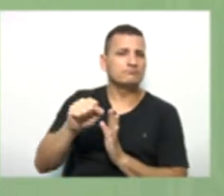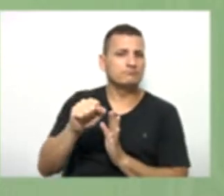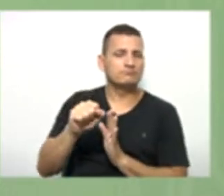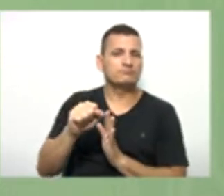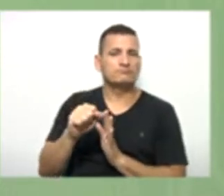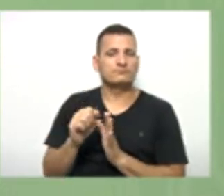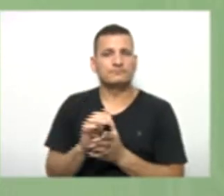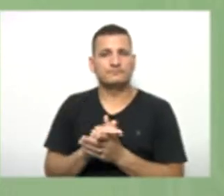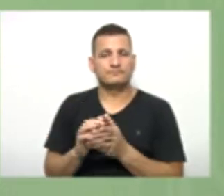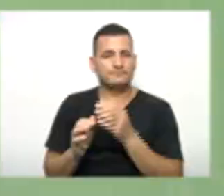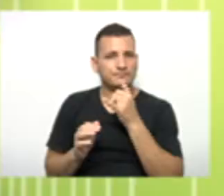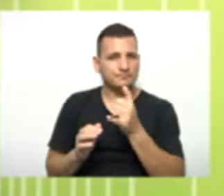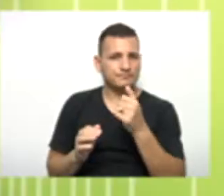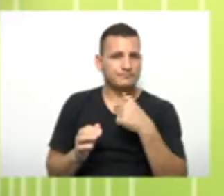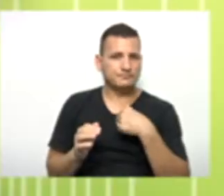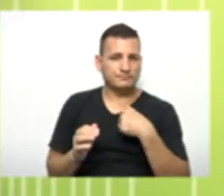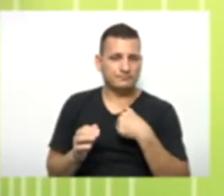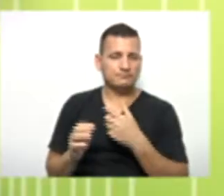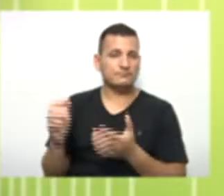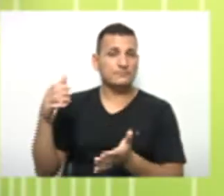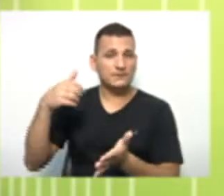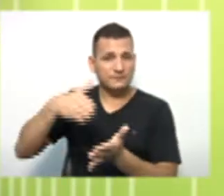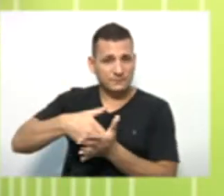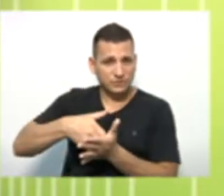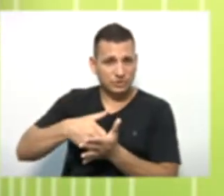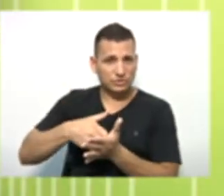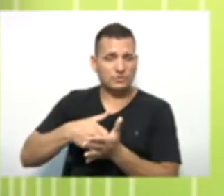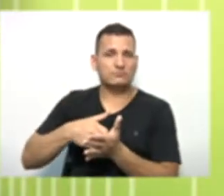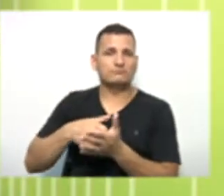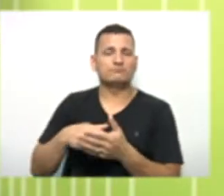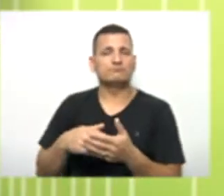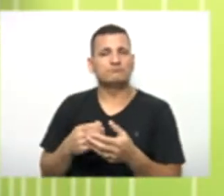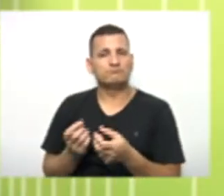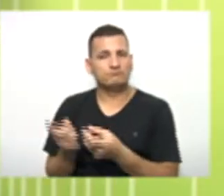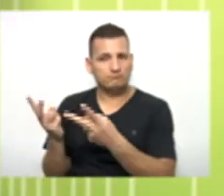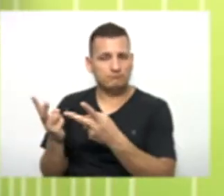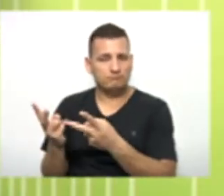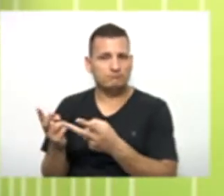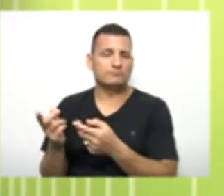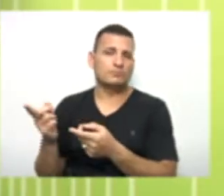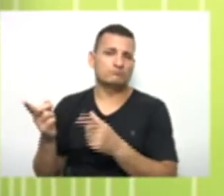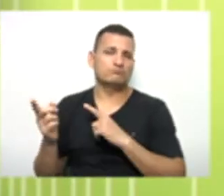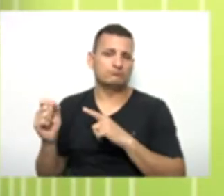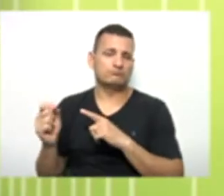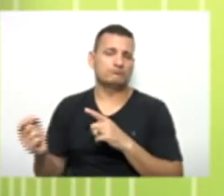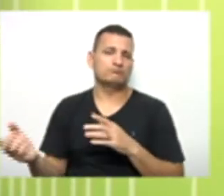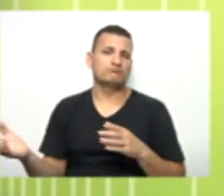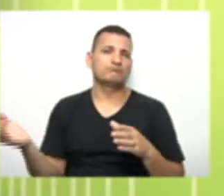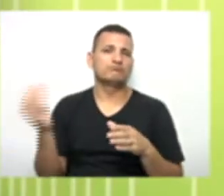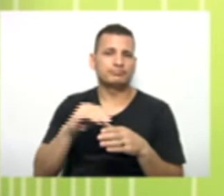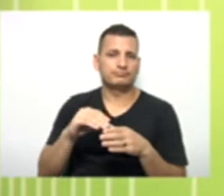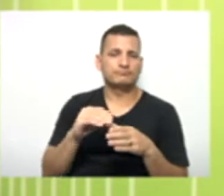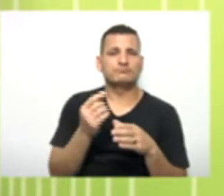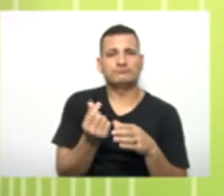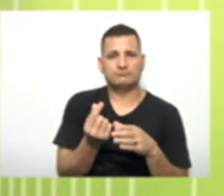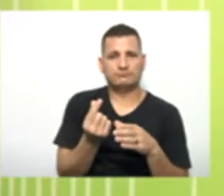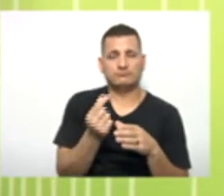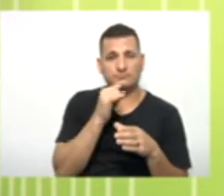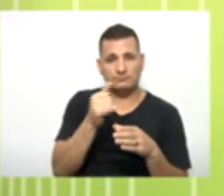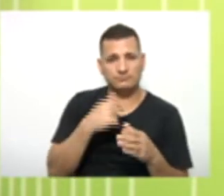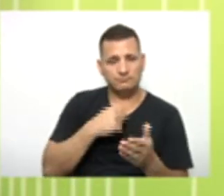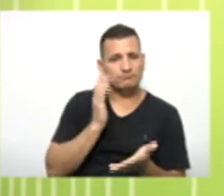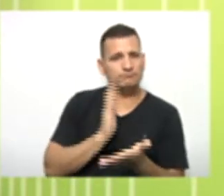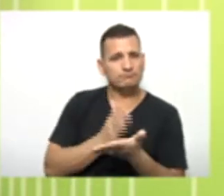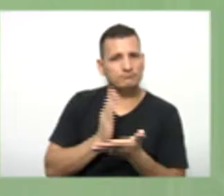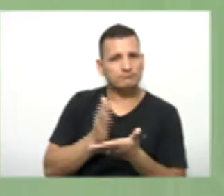Se eu vendi à vista, vai entrar o quê? O bem numerário, que é o dinheiro. E se eu vendi a prazo,